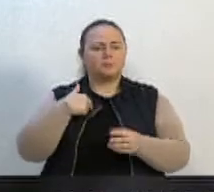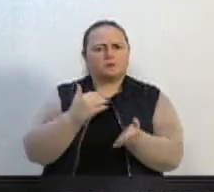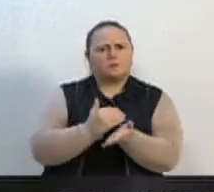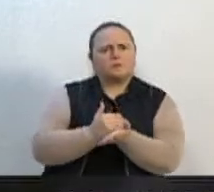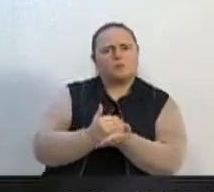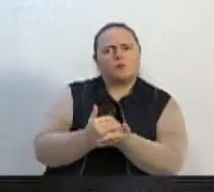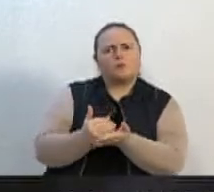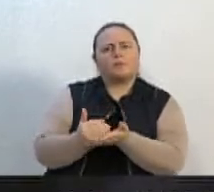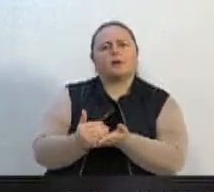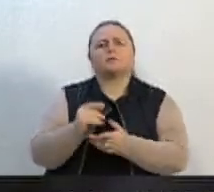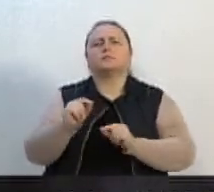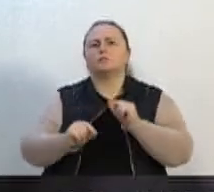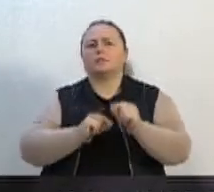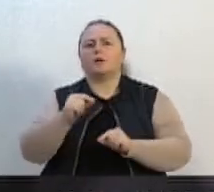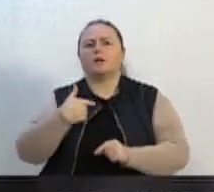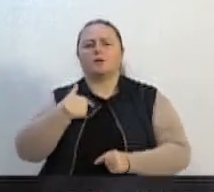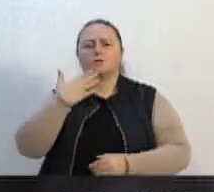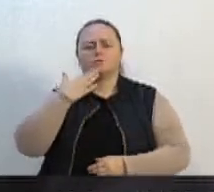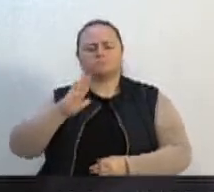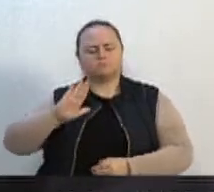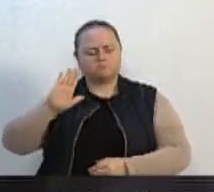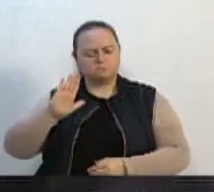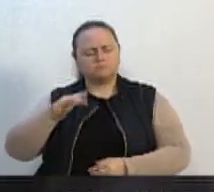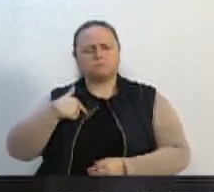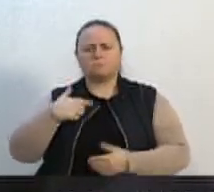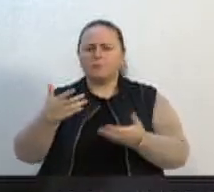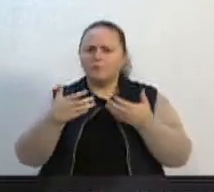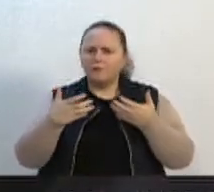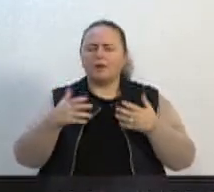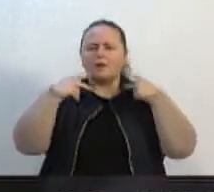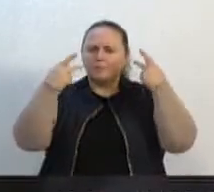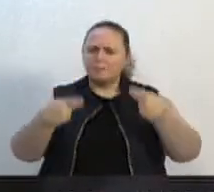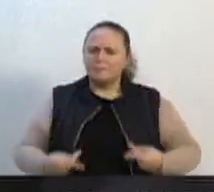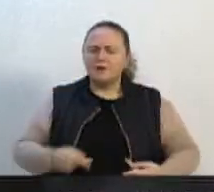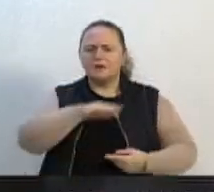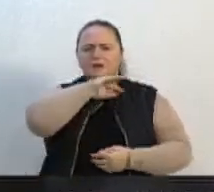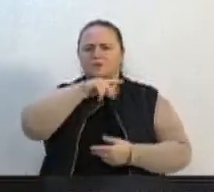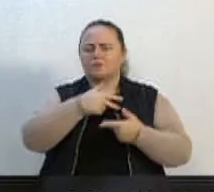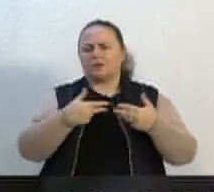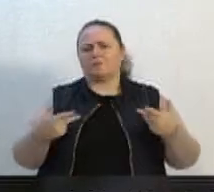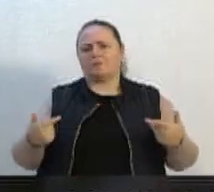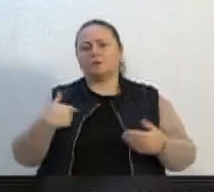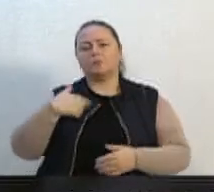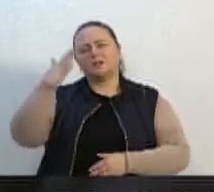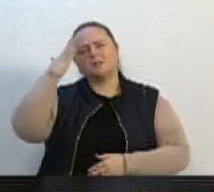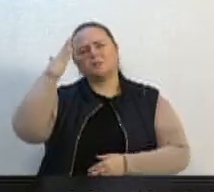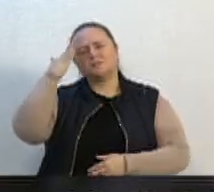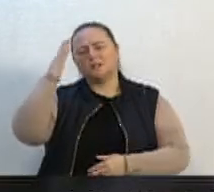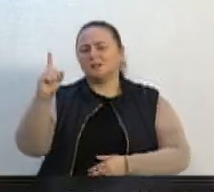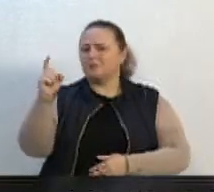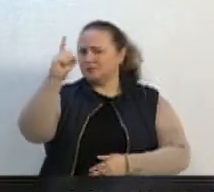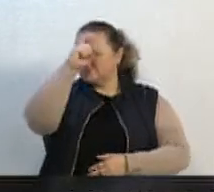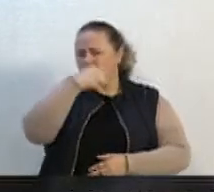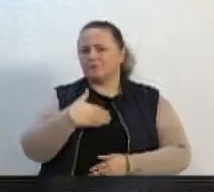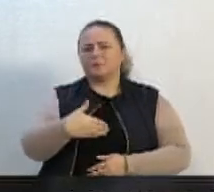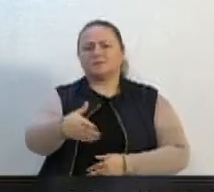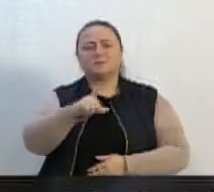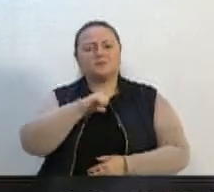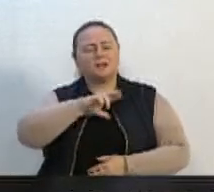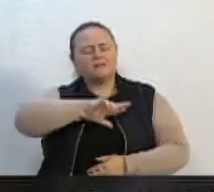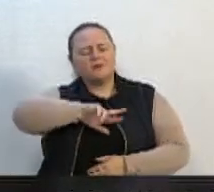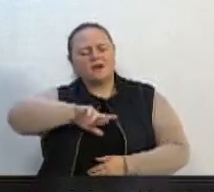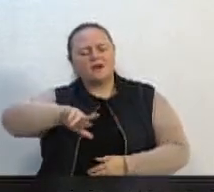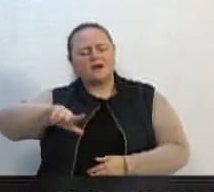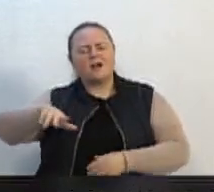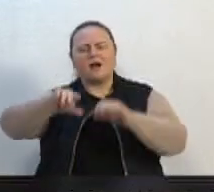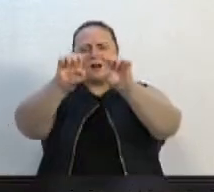de fazer esse esforço em relação aos humanos, em relação também aos animais, e vou procurar. Eu entendo as dificuldades, já adianto que tem várias dificuldades lá